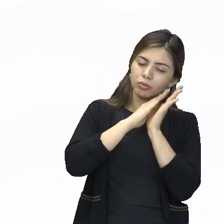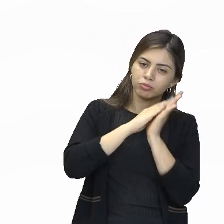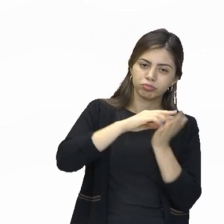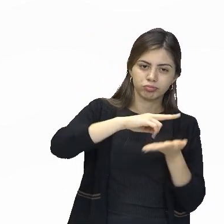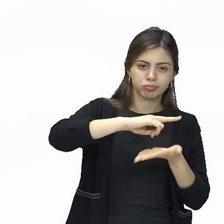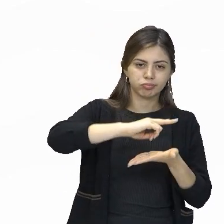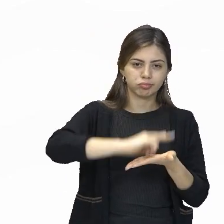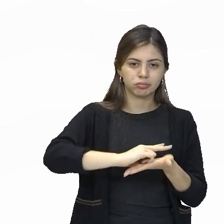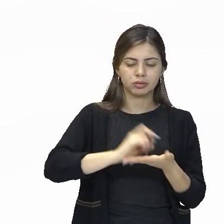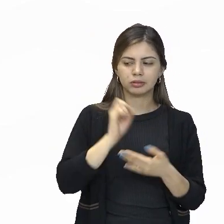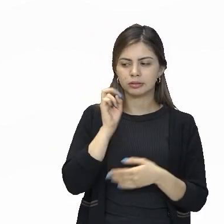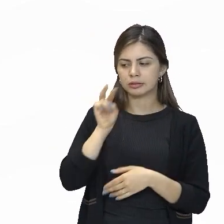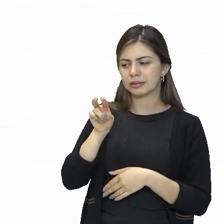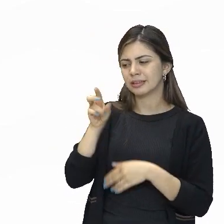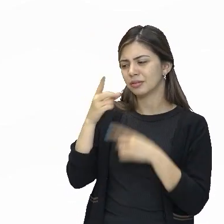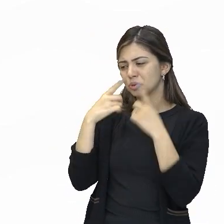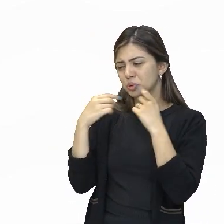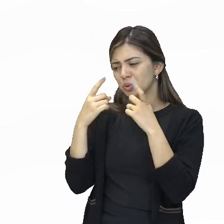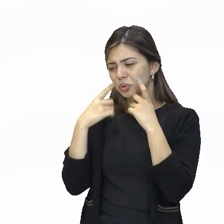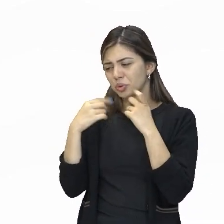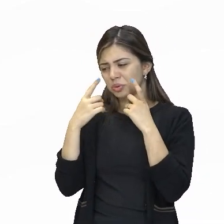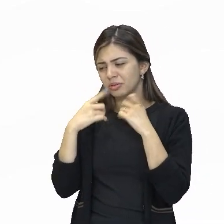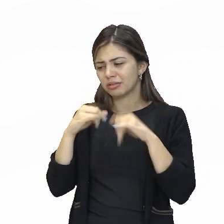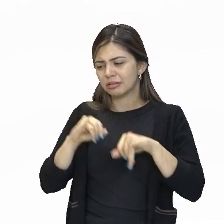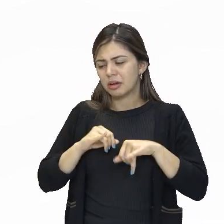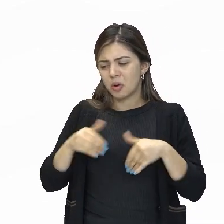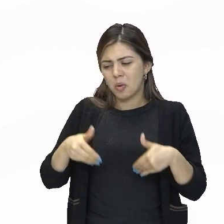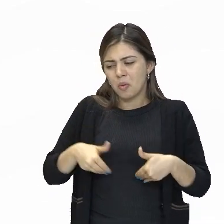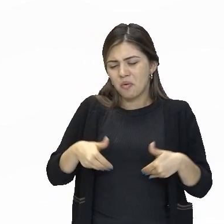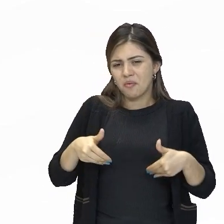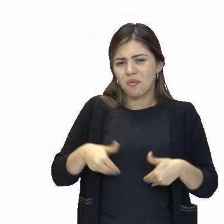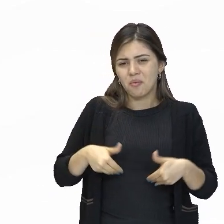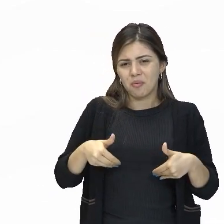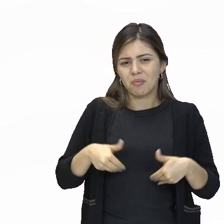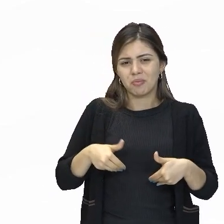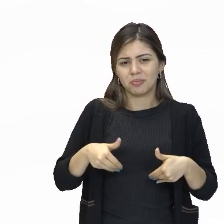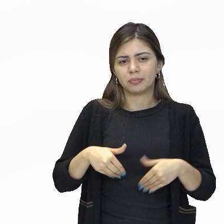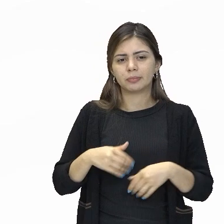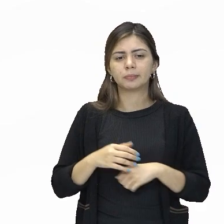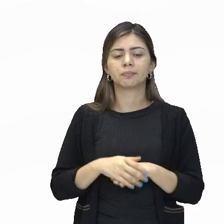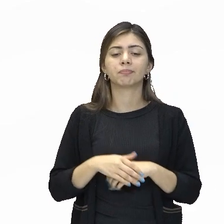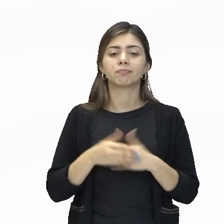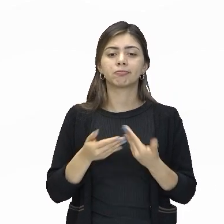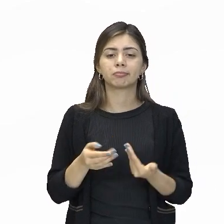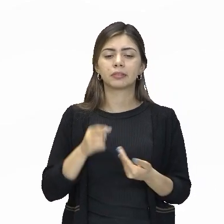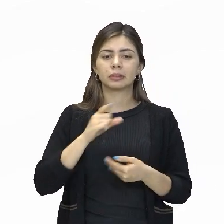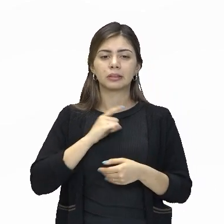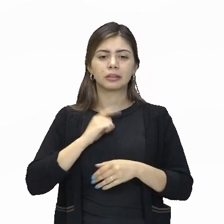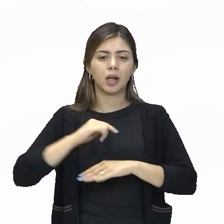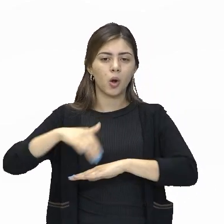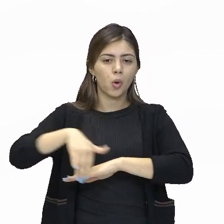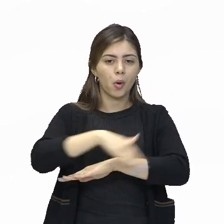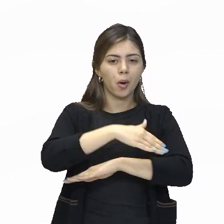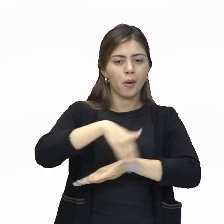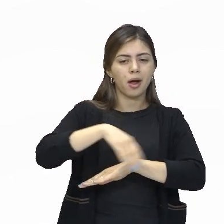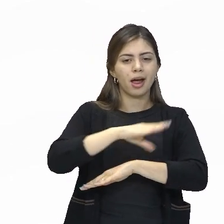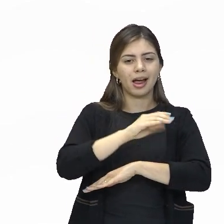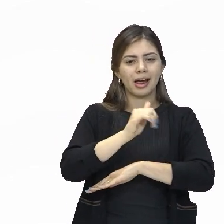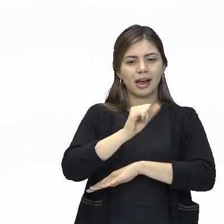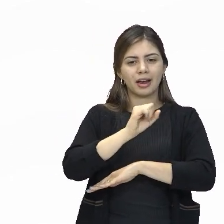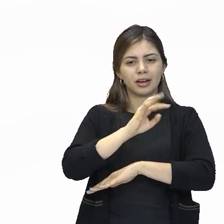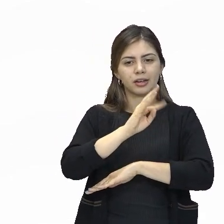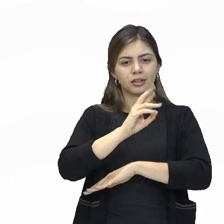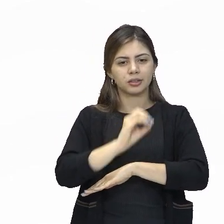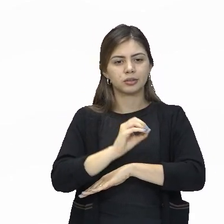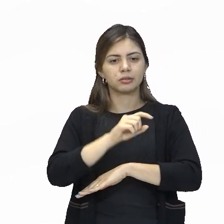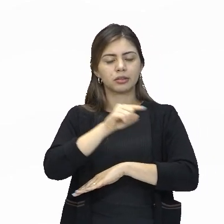que ver os meninos chorando com a barriga roncando de fome. Estavam na estrada do Castro e se